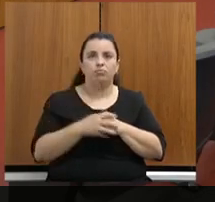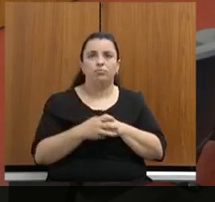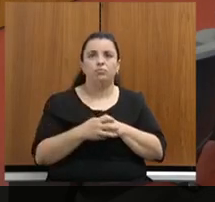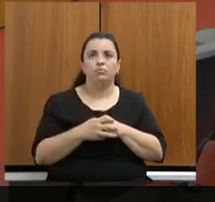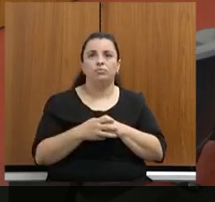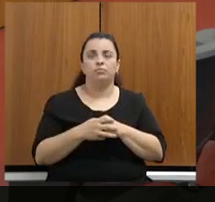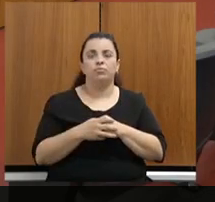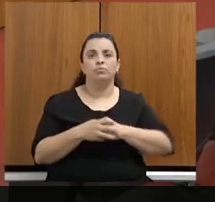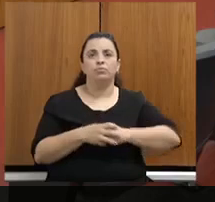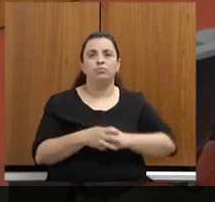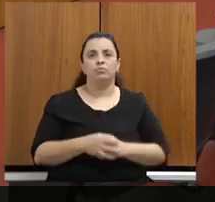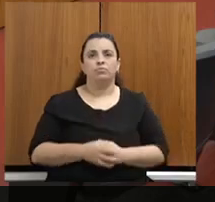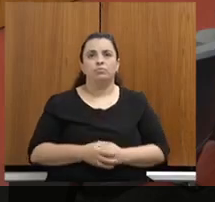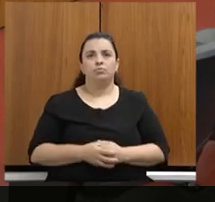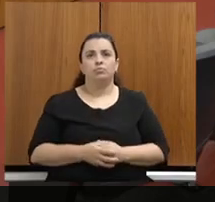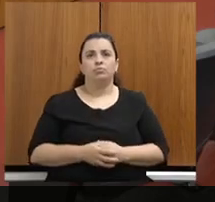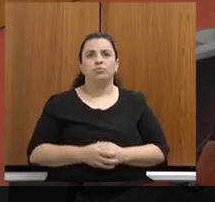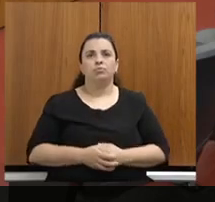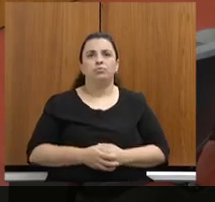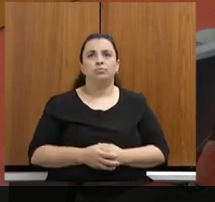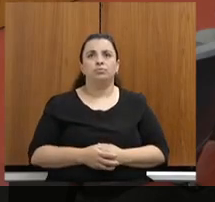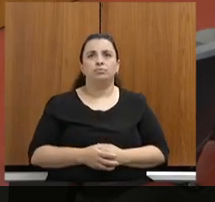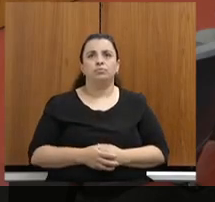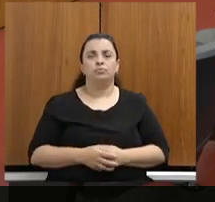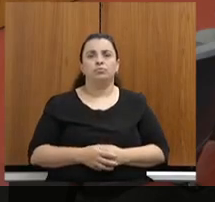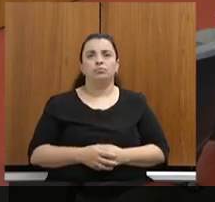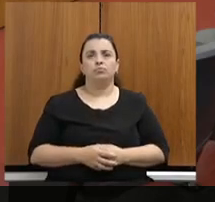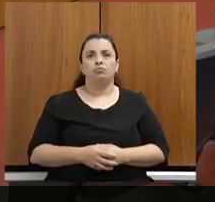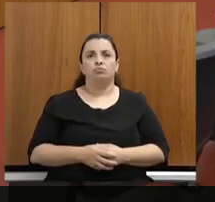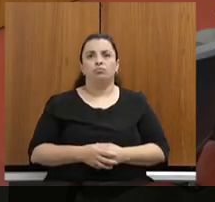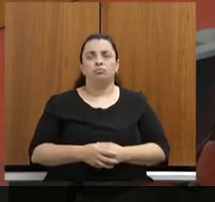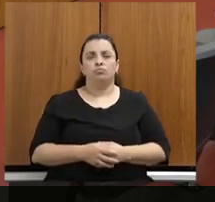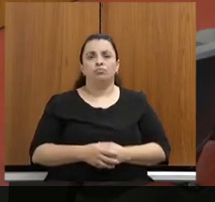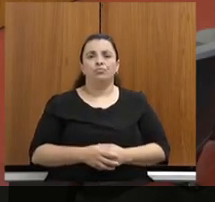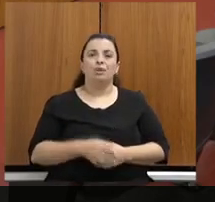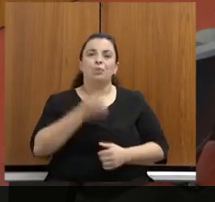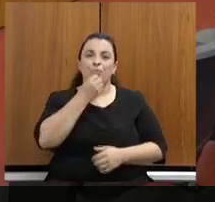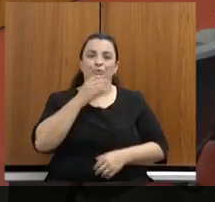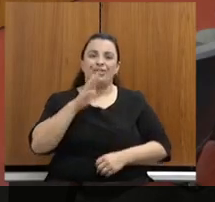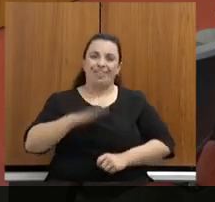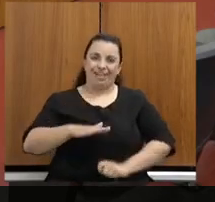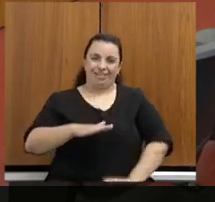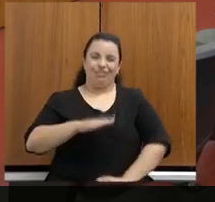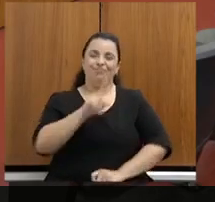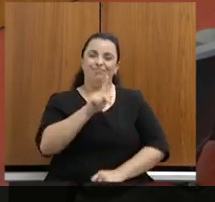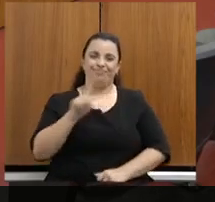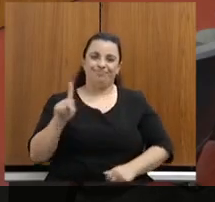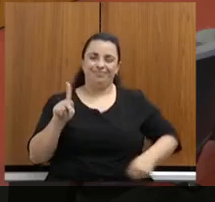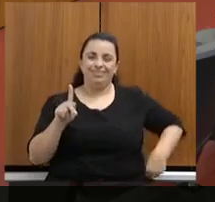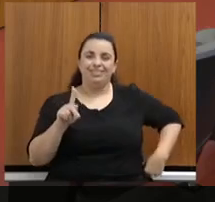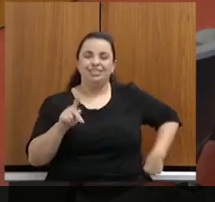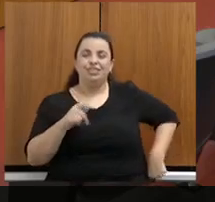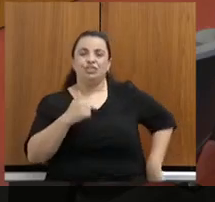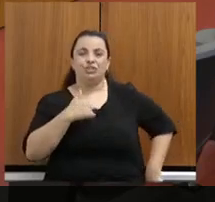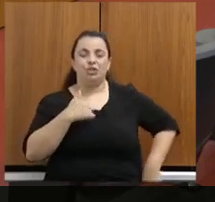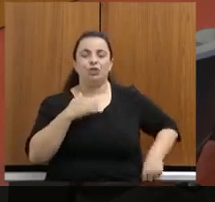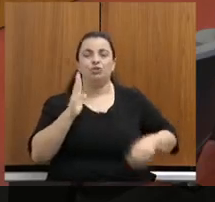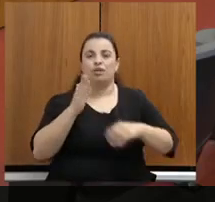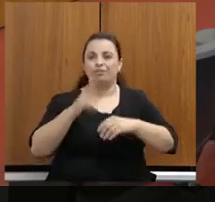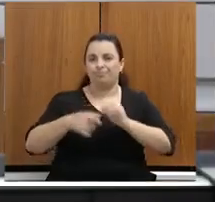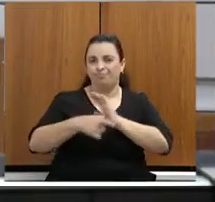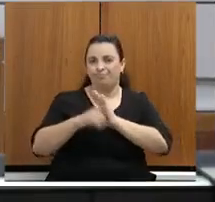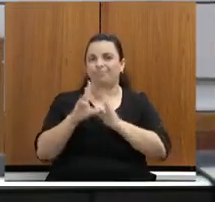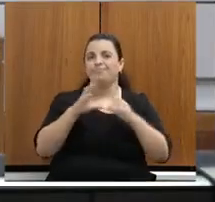a palavra e agora já é boa tarde né precisa eu já fiz os